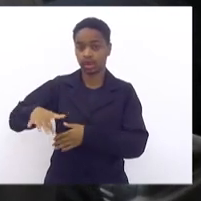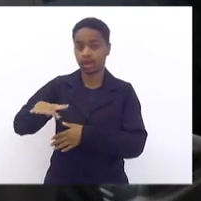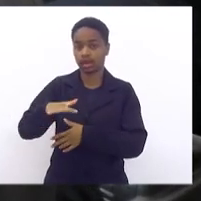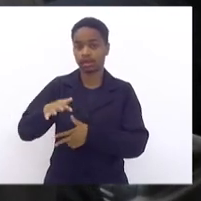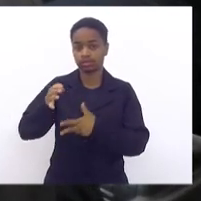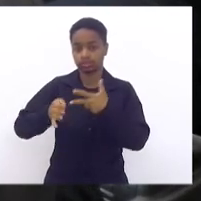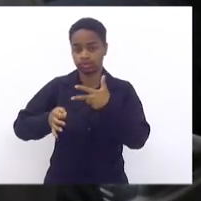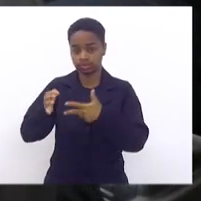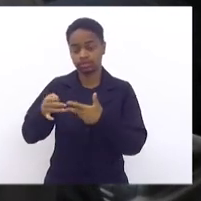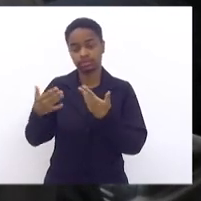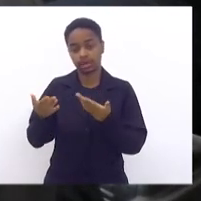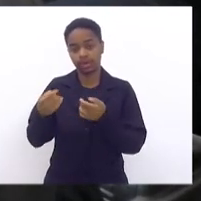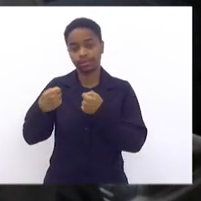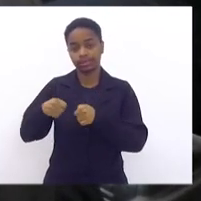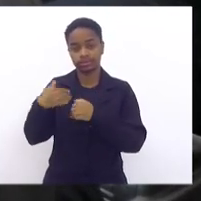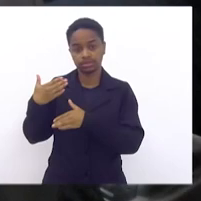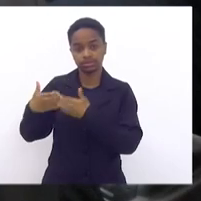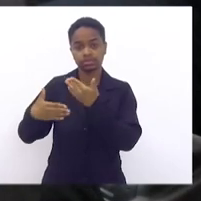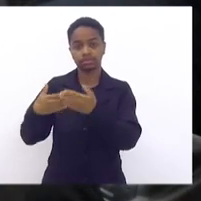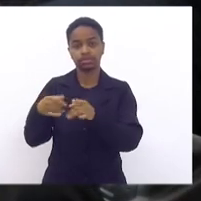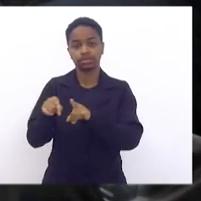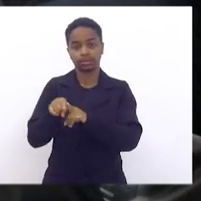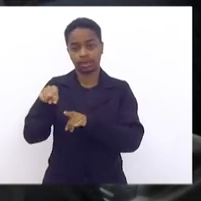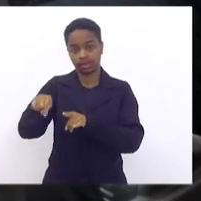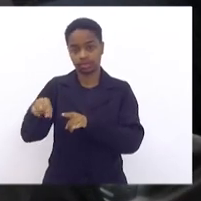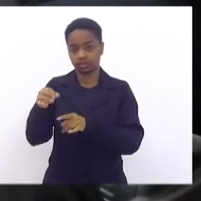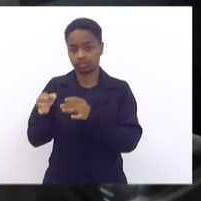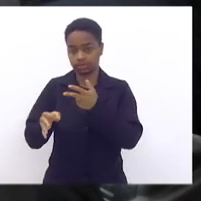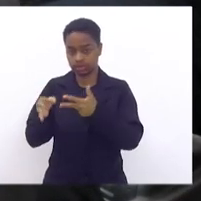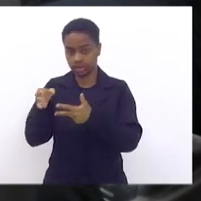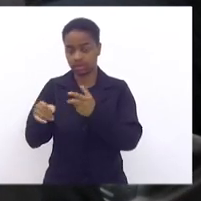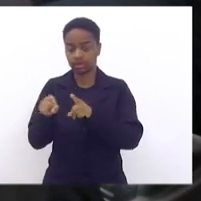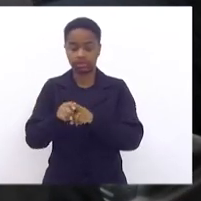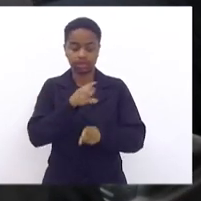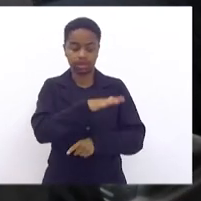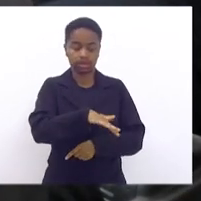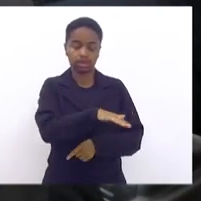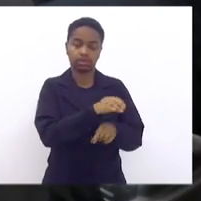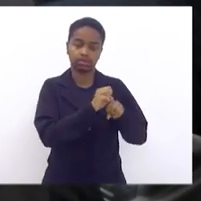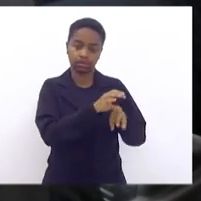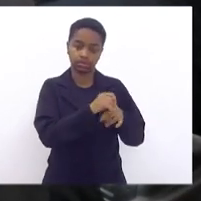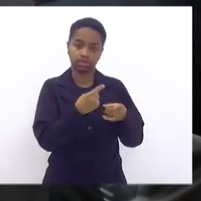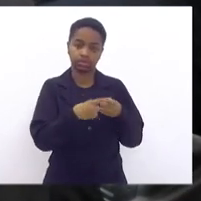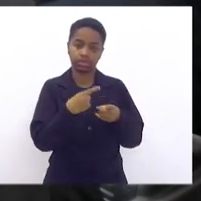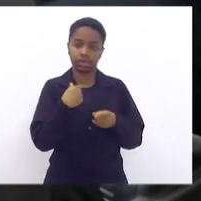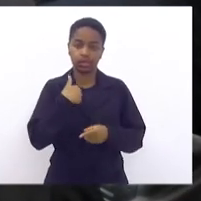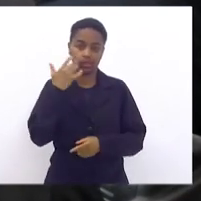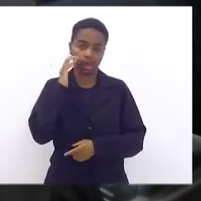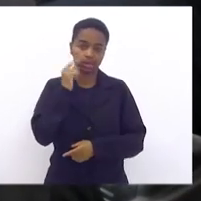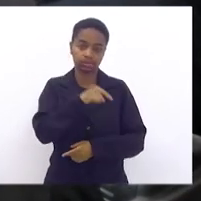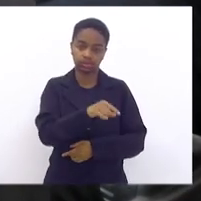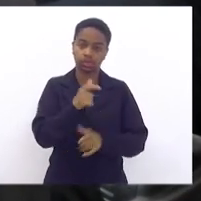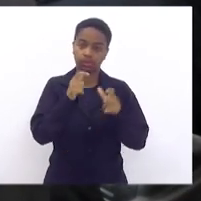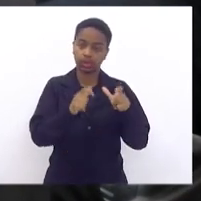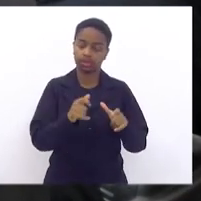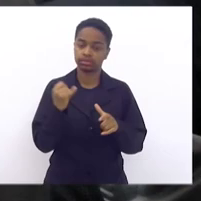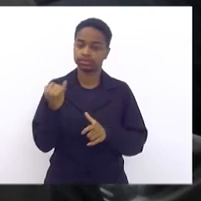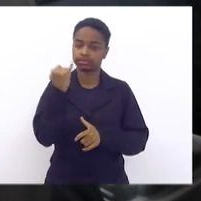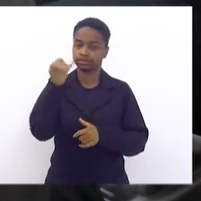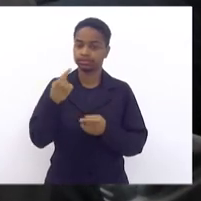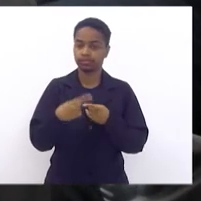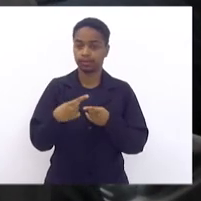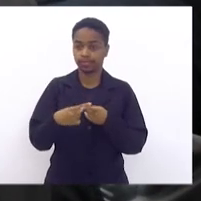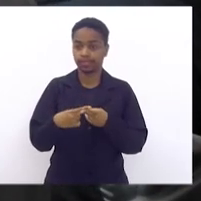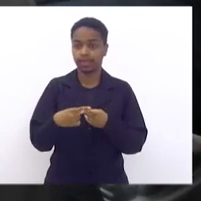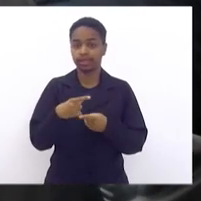evoluir também, não apenas do judiciário, mas no campo da educação. E eu acho que a educação é um local muito importante, porque tem uma